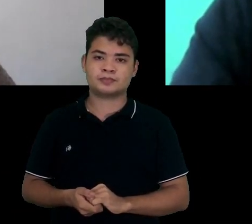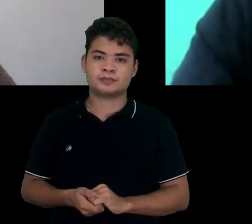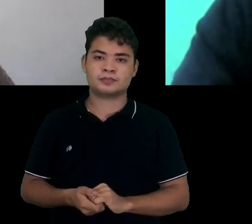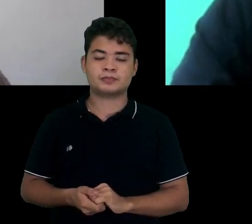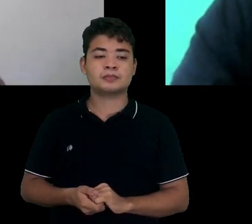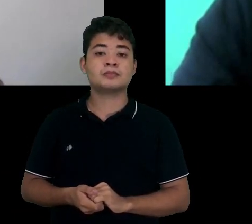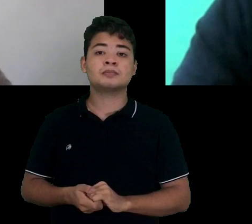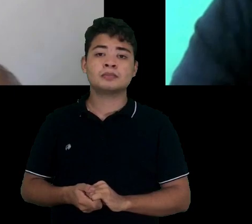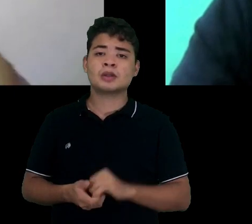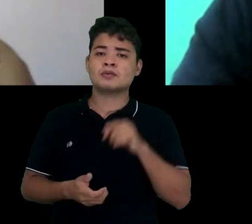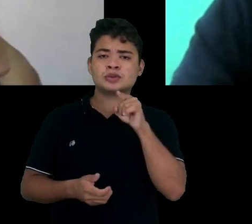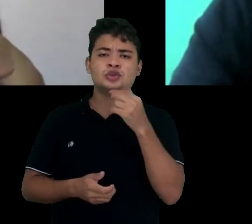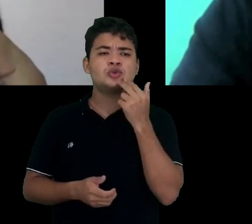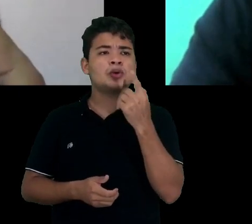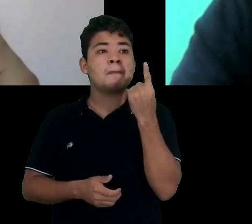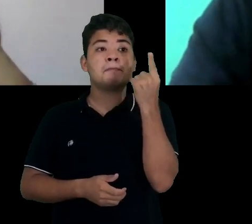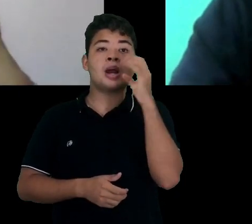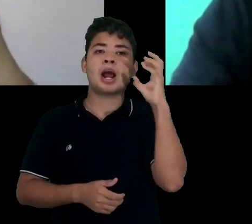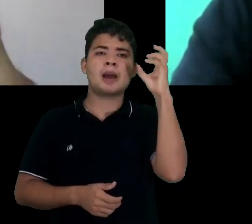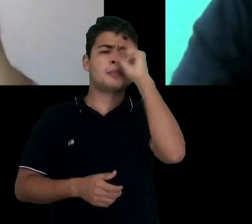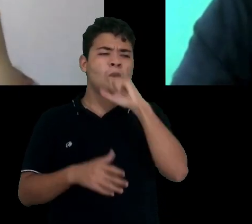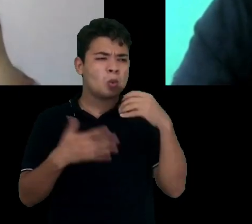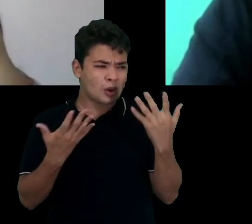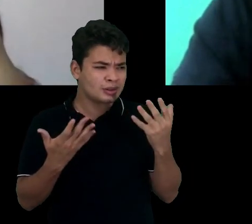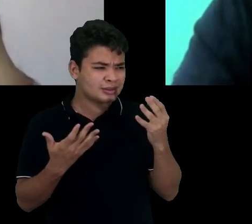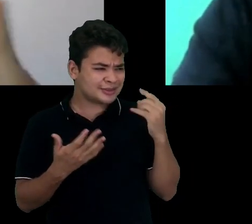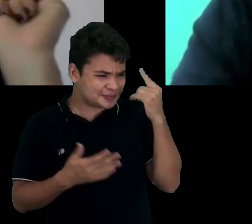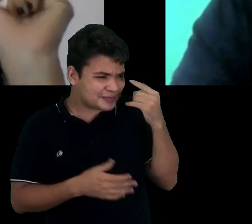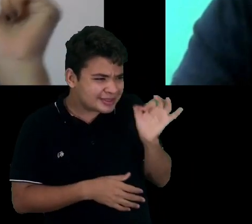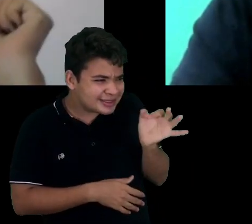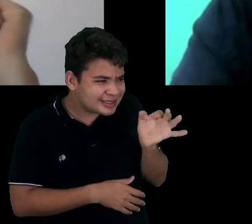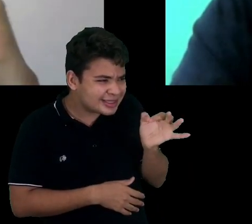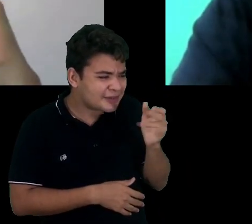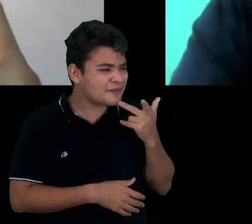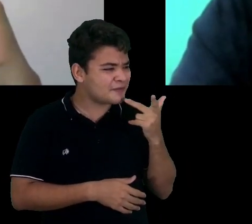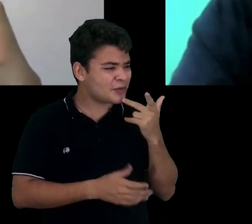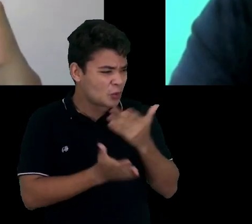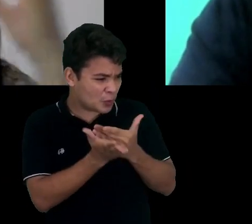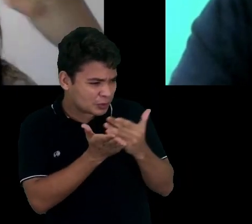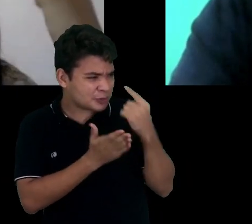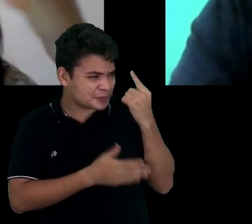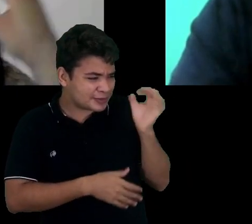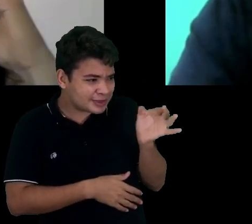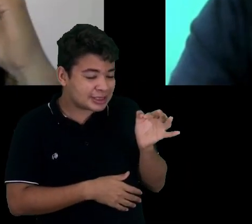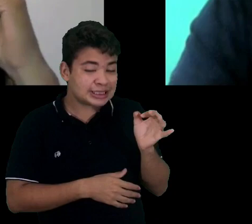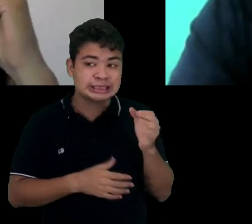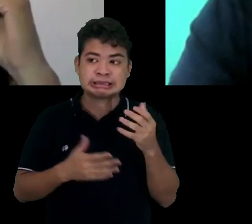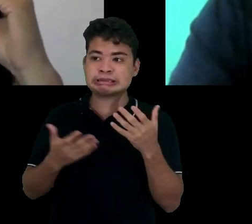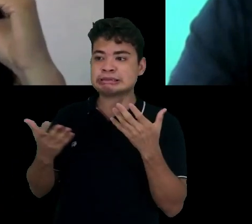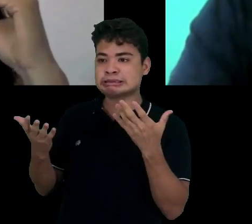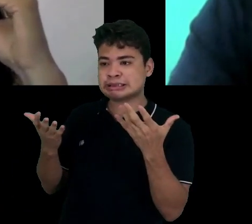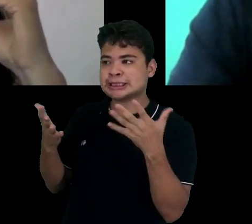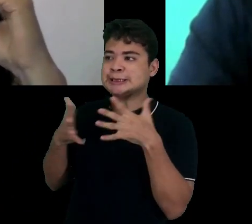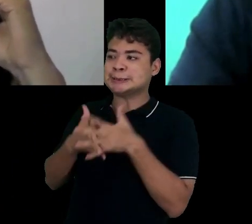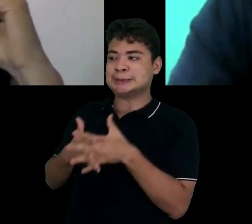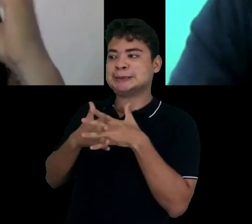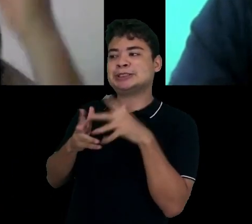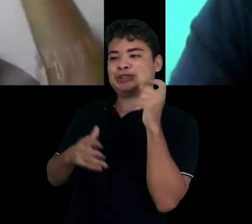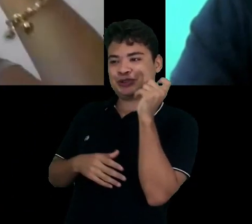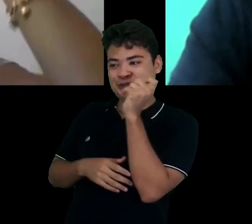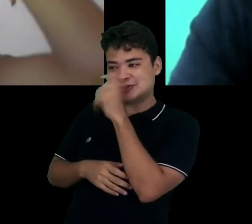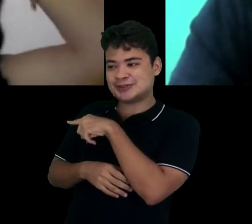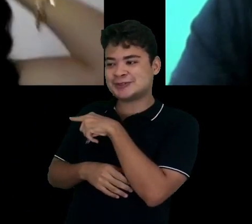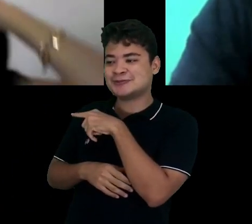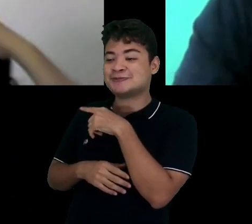E qual foi o primeiro idioma que você aprendeu mesmo? Foi o espanhol, né? Você falou que começou pelo espanhol, né? Aí é uma coisa